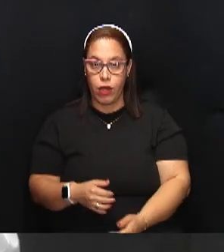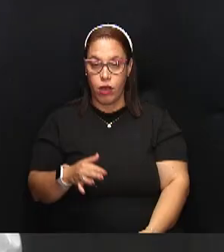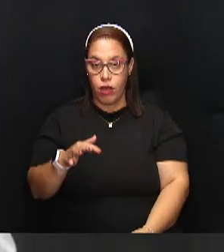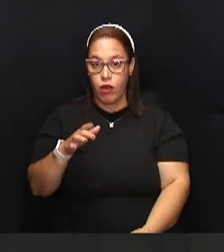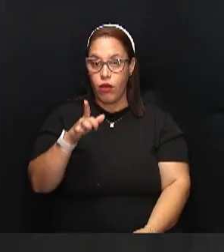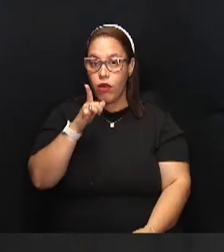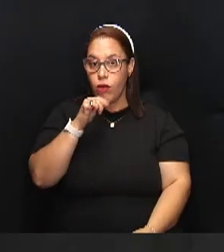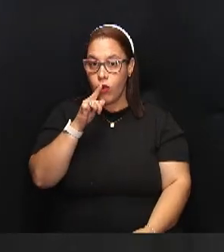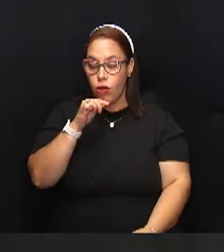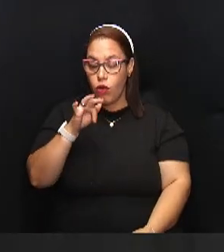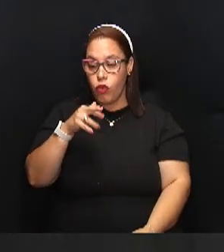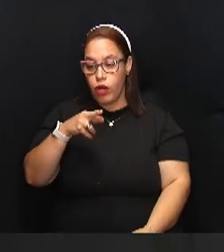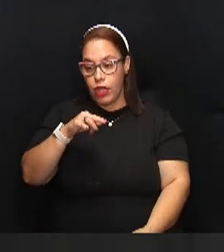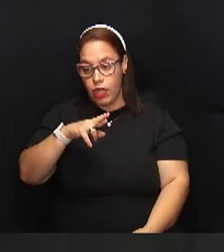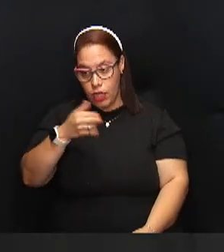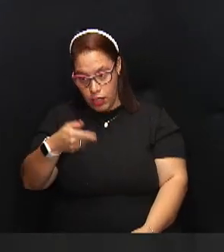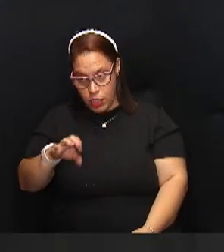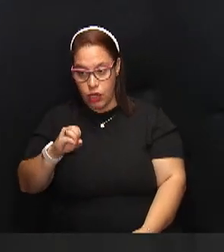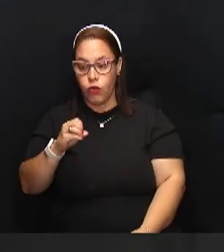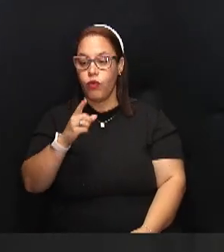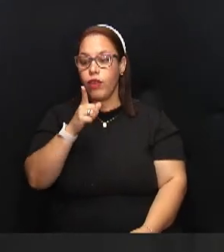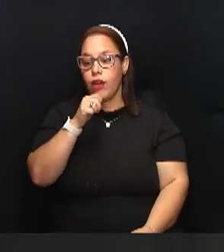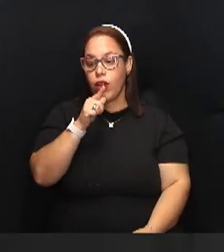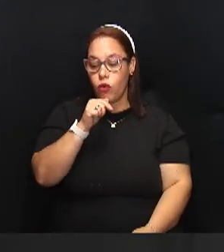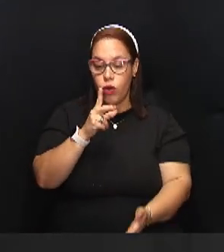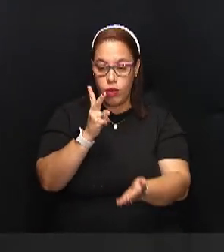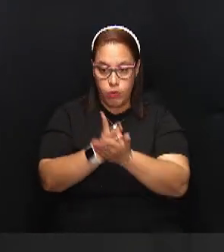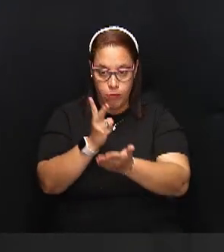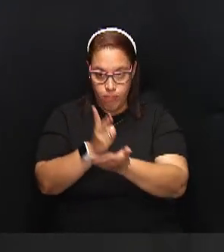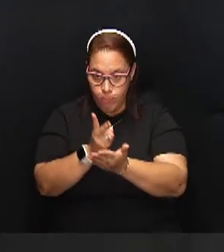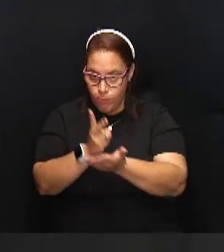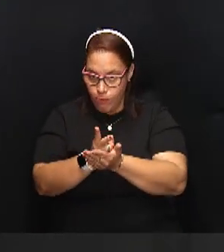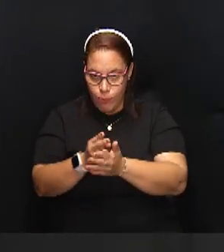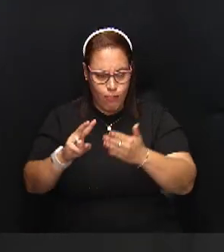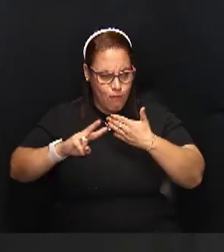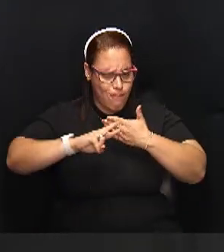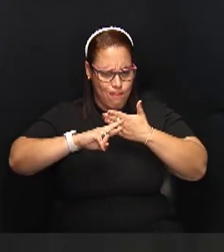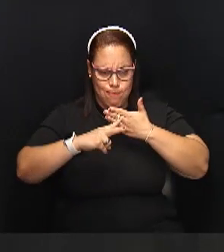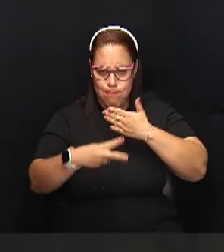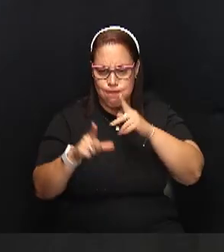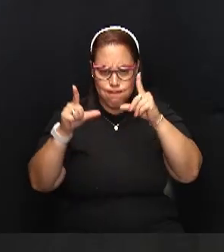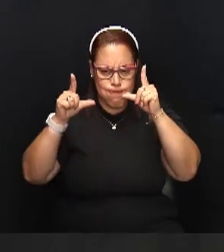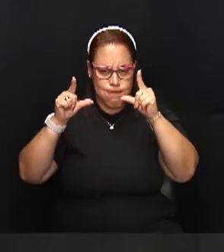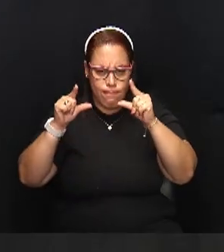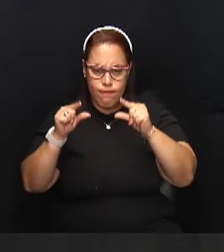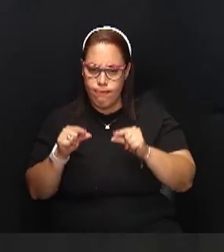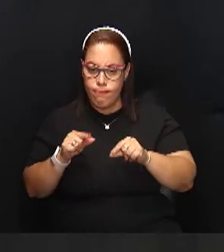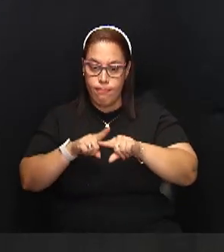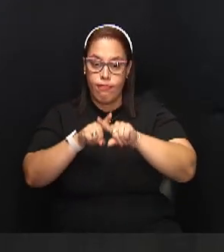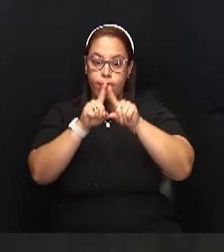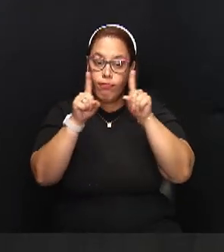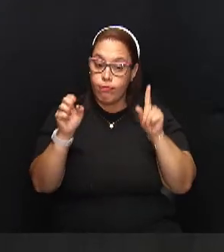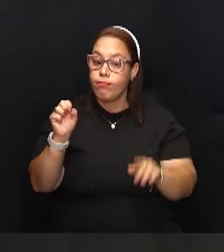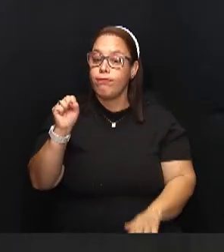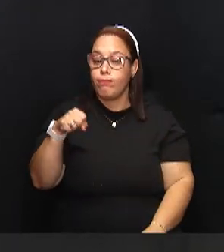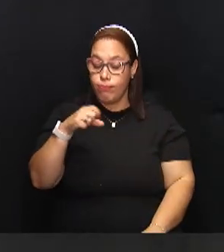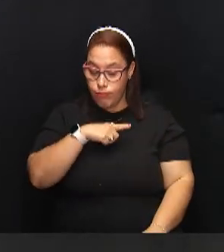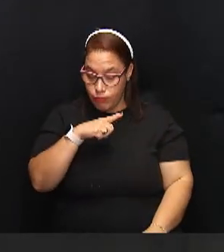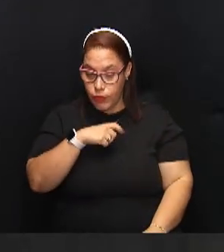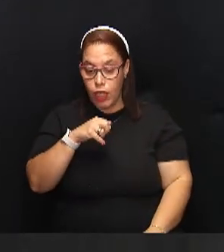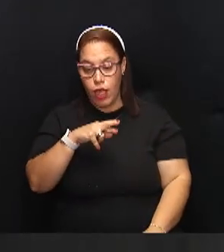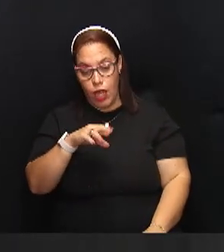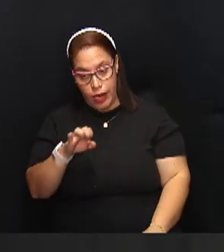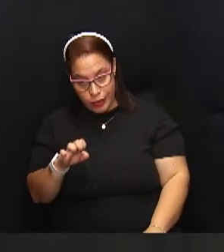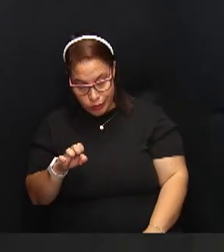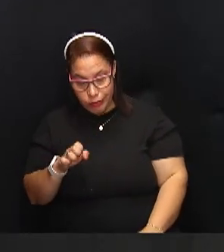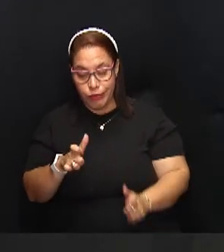que é uma política pública que veio para ficar, isso foi extremamente impactante, reduziu muito, mas ainda assim a gente tem a cárie como